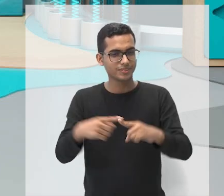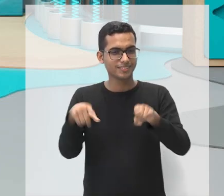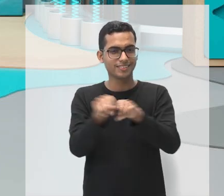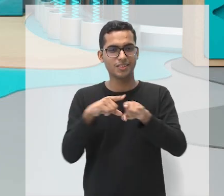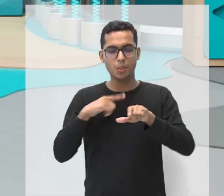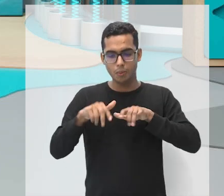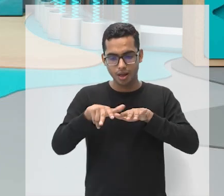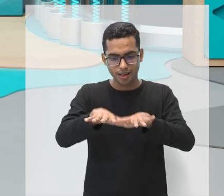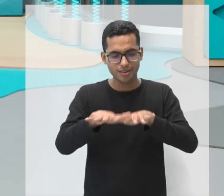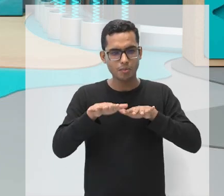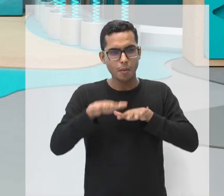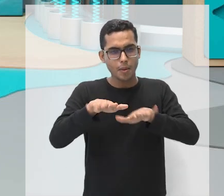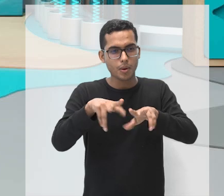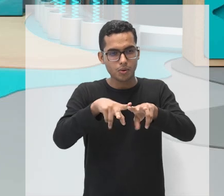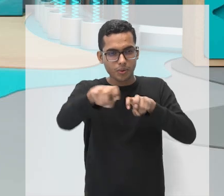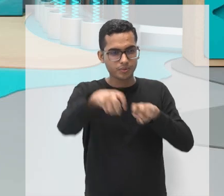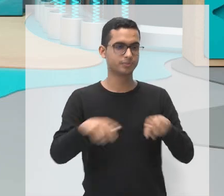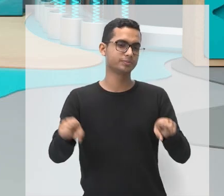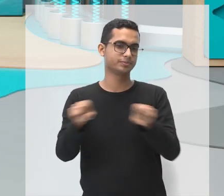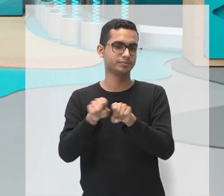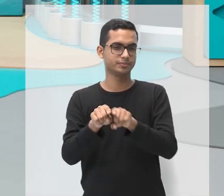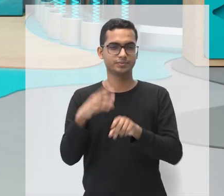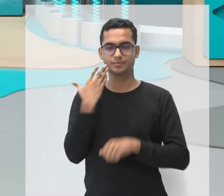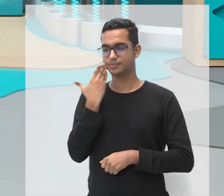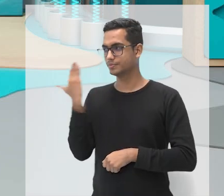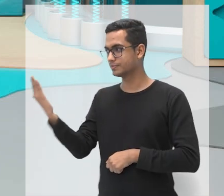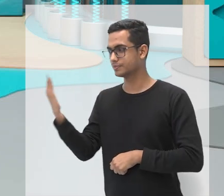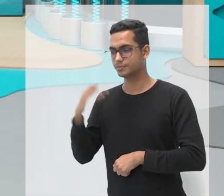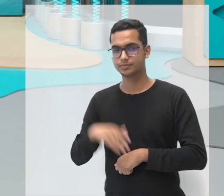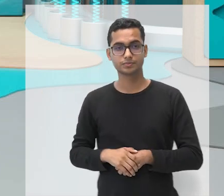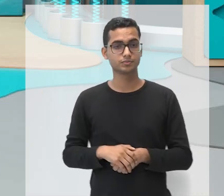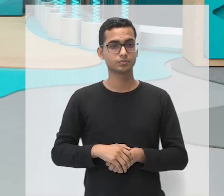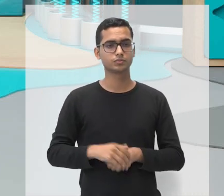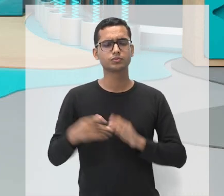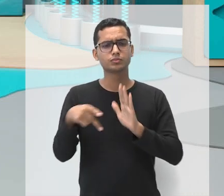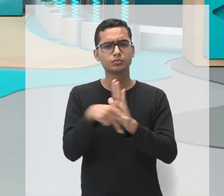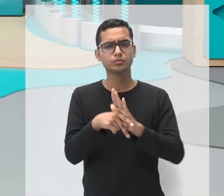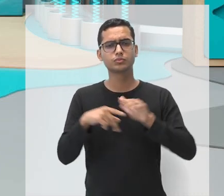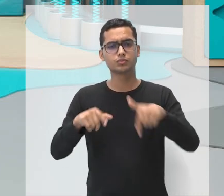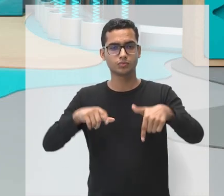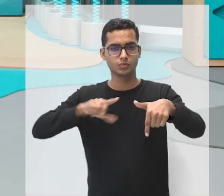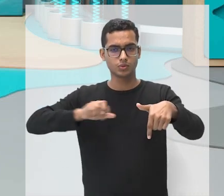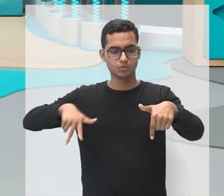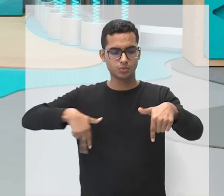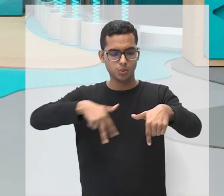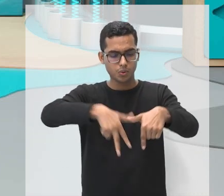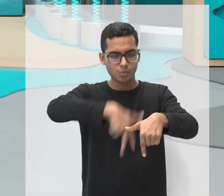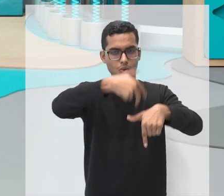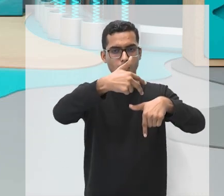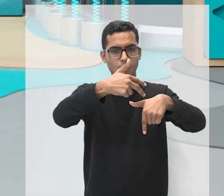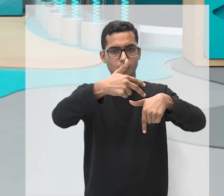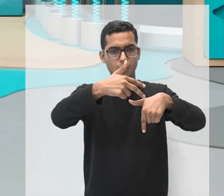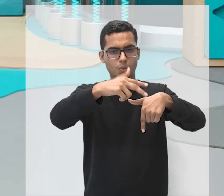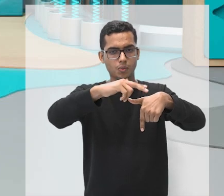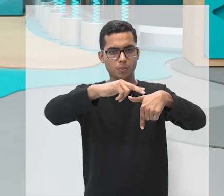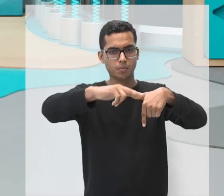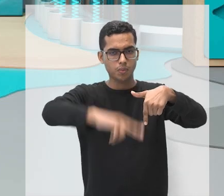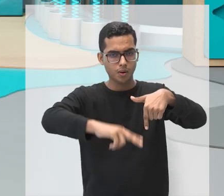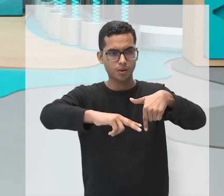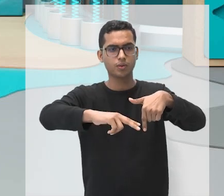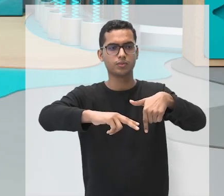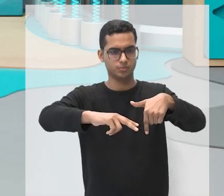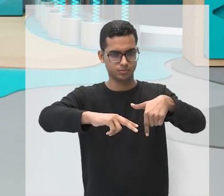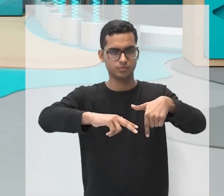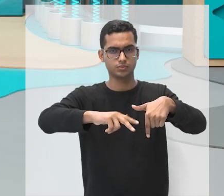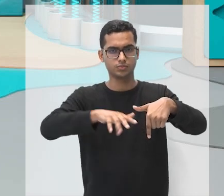essas provas que fazem aí parte do atletismo e são um show à parte. Elas se dividem nos saltos horizontais, aquele em que o indivíduo vai ter que